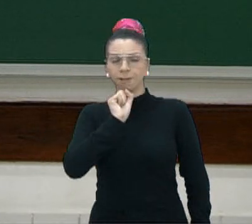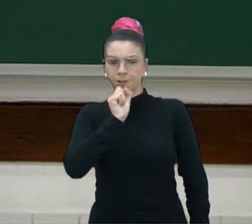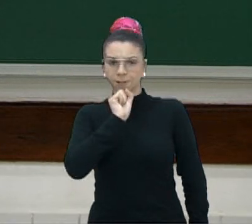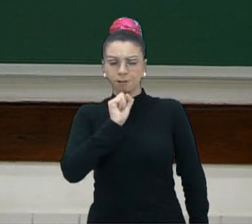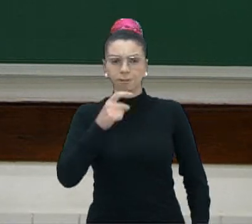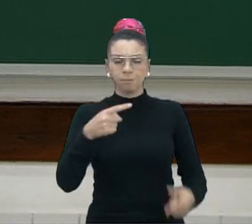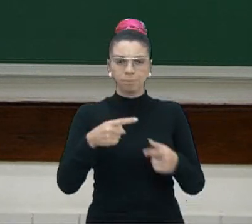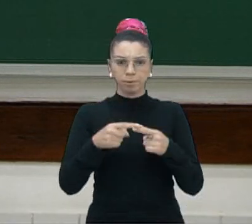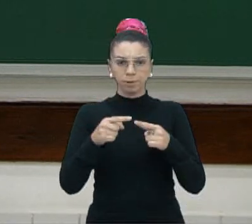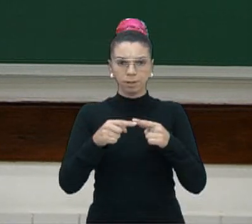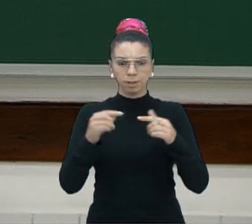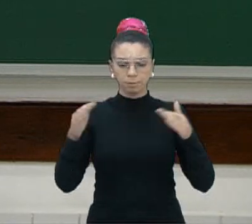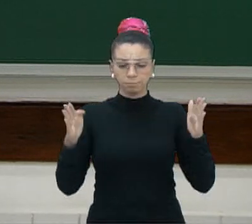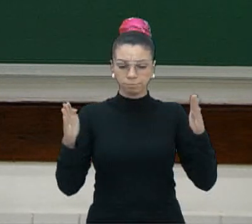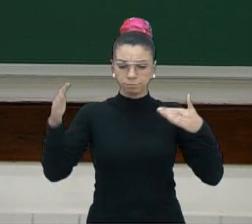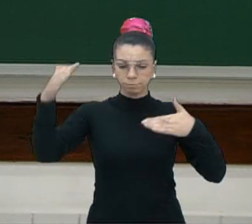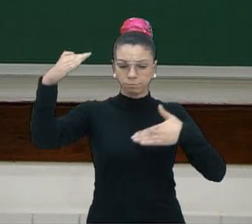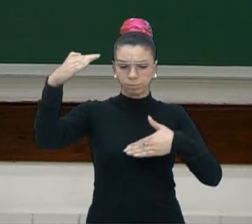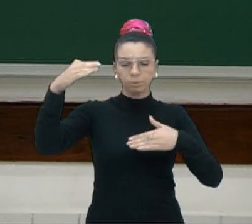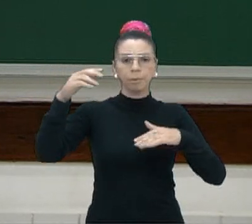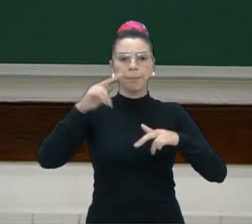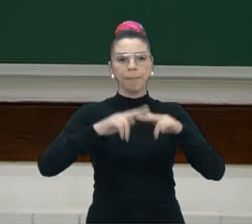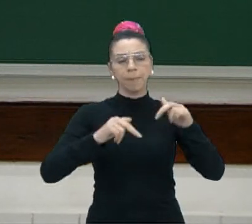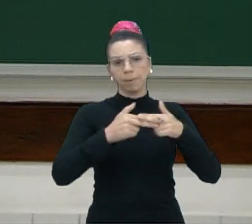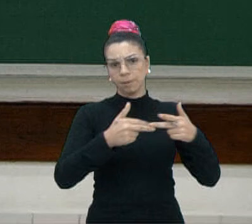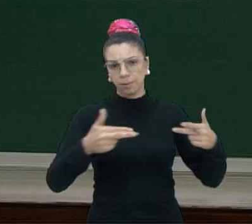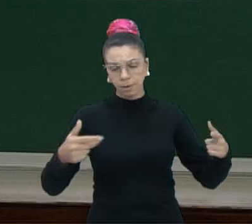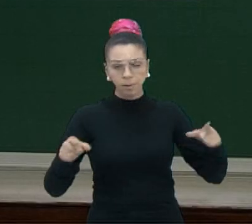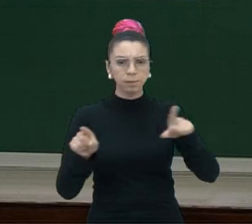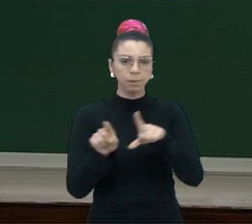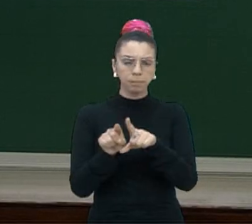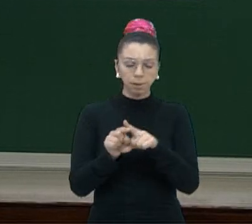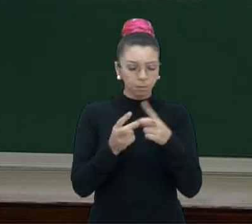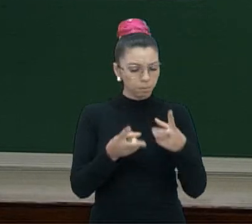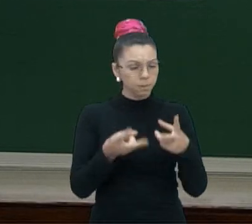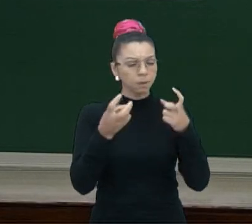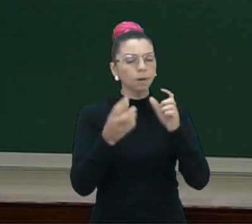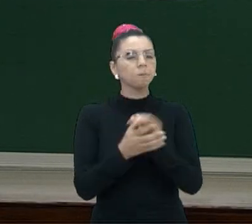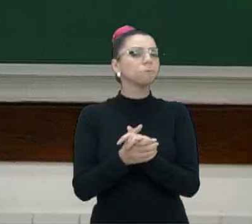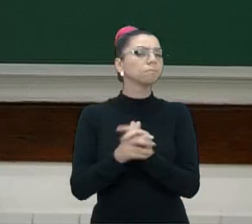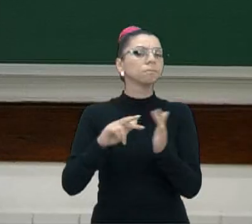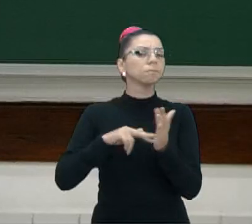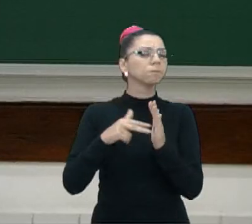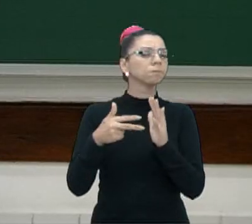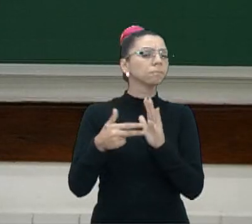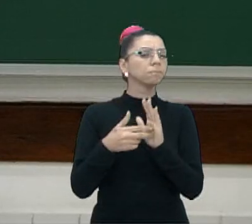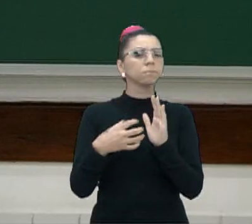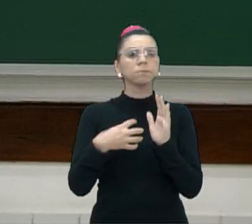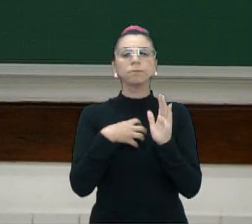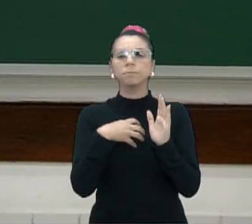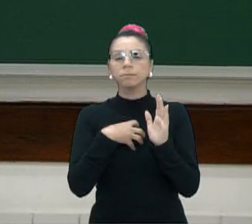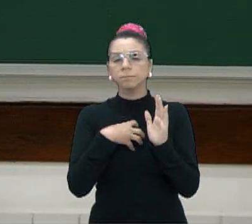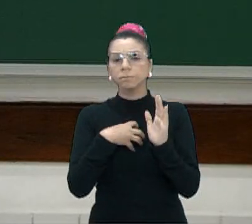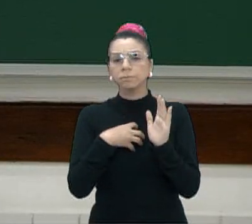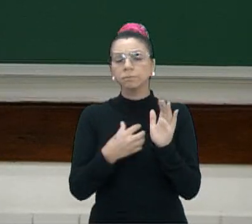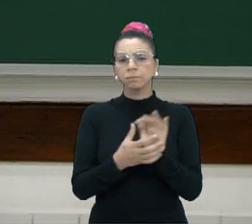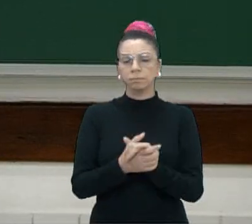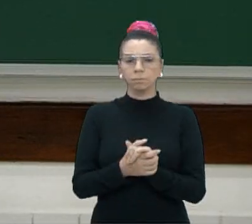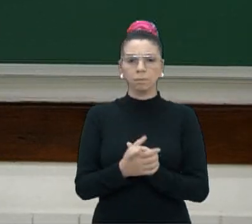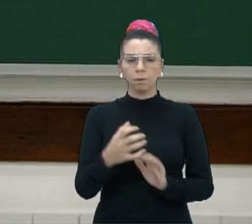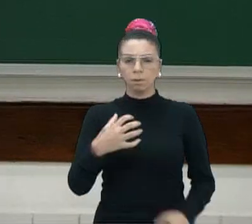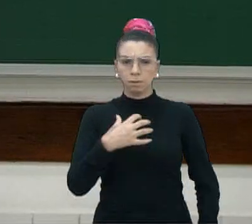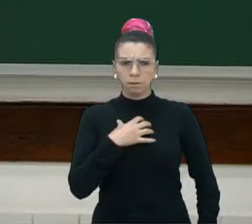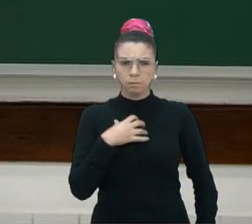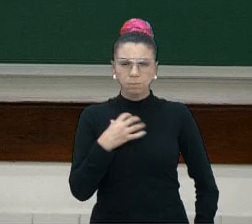formato ali, até mesmo pelo material que eu observo. Então, que sentido ela trouxe? Que sentimento ela trouxe? Será que foi um sentimento